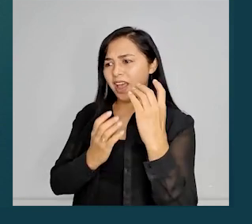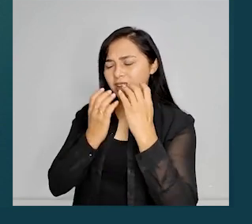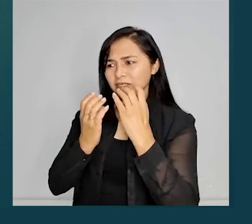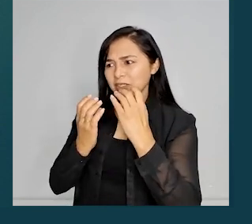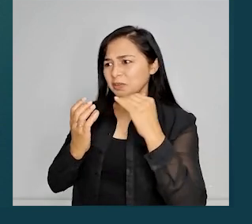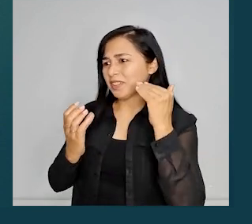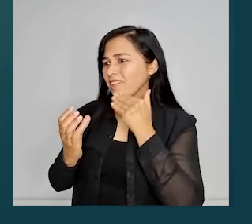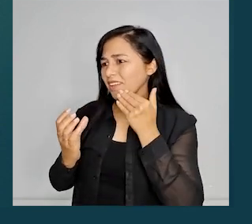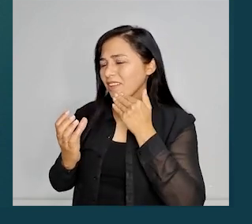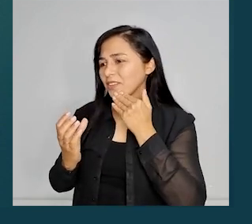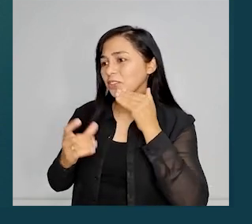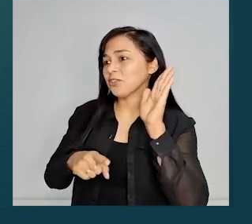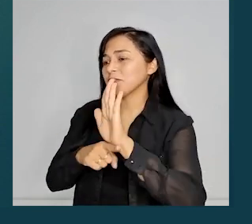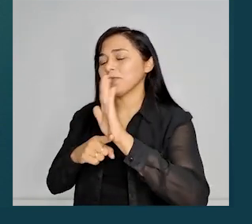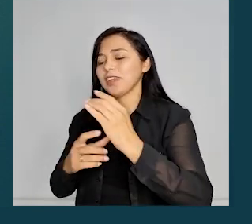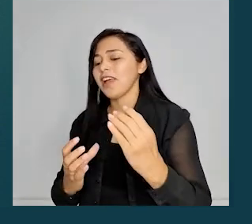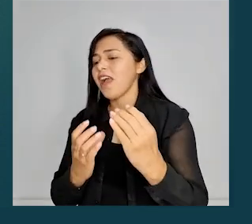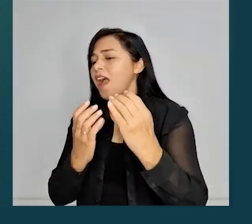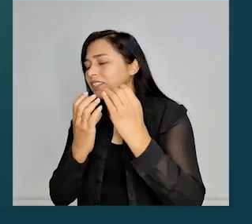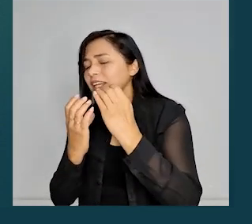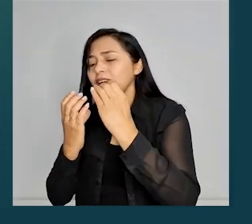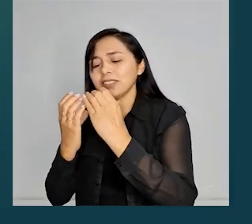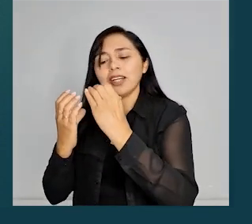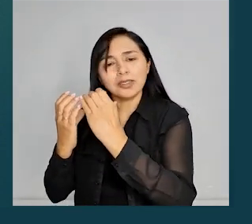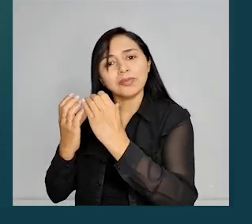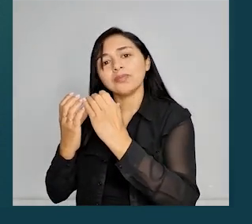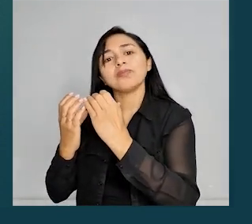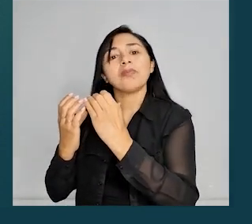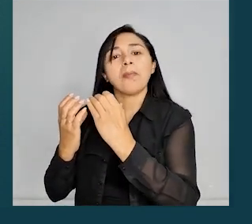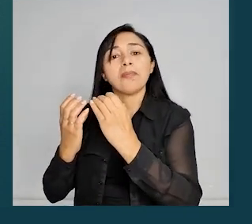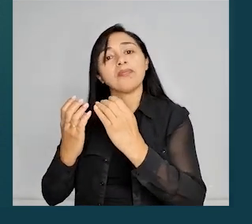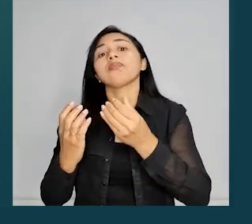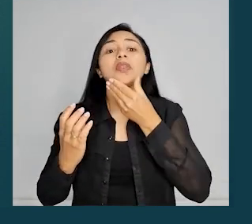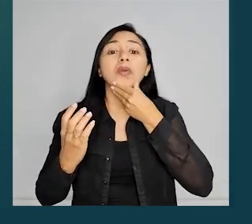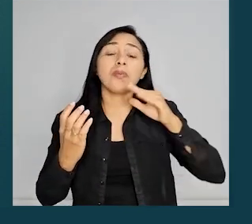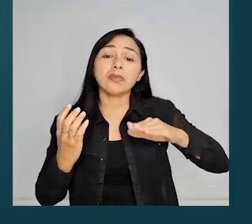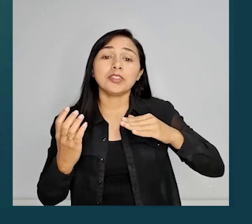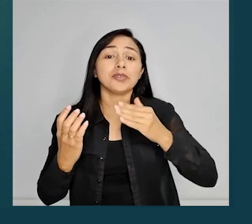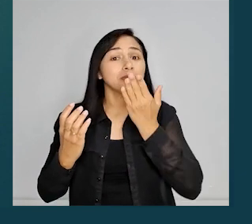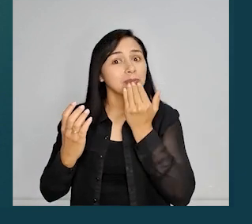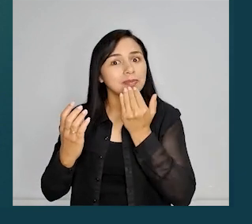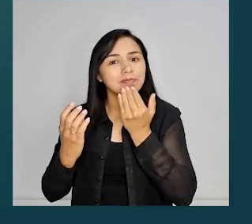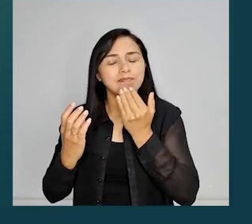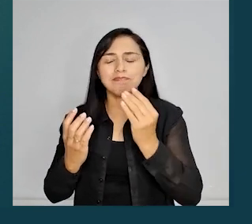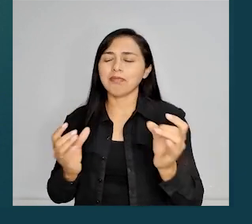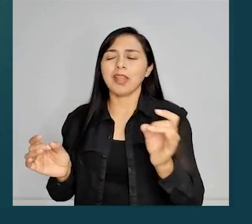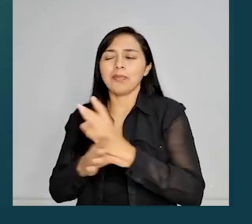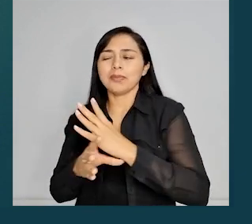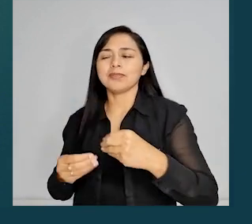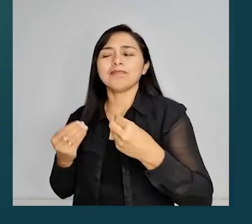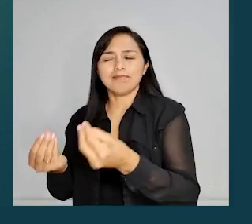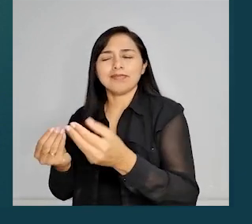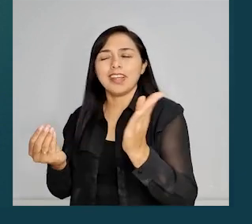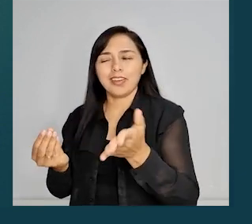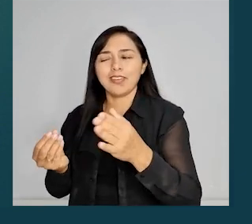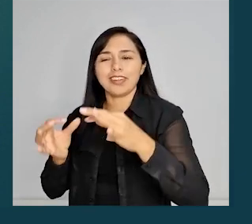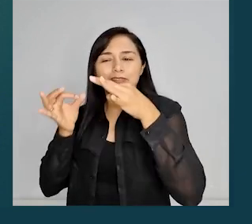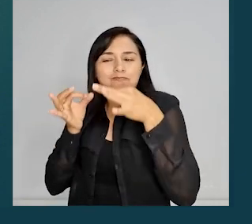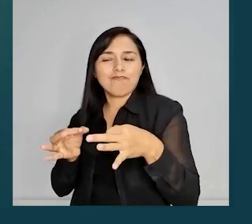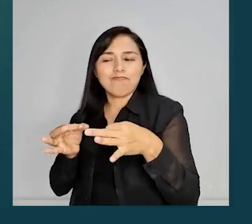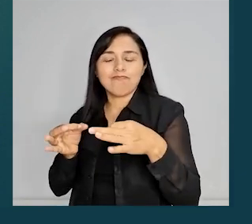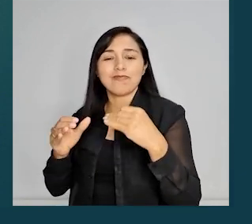eu dar um jeito. Nheque, nheque, nheque, menino maluquinho comendo um hambúrguer. Pronto, agora tá